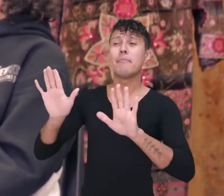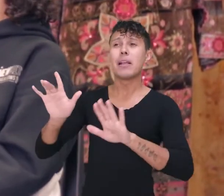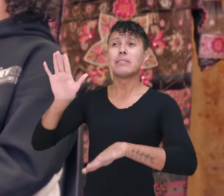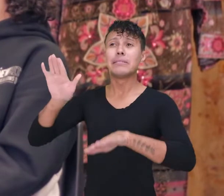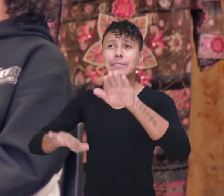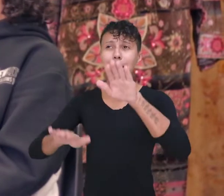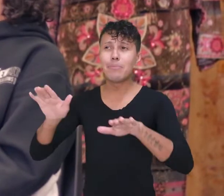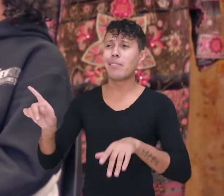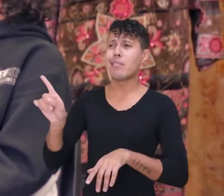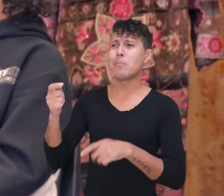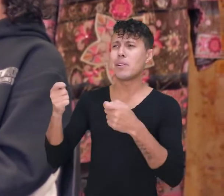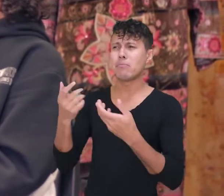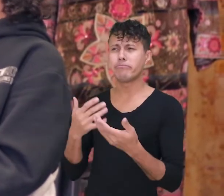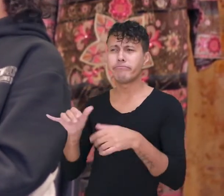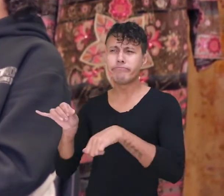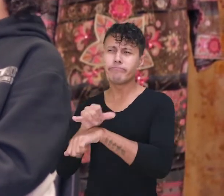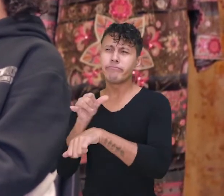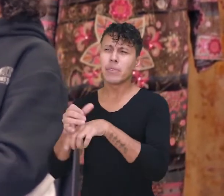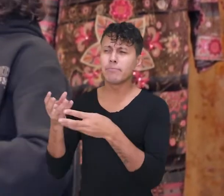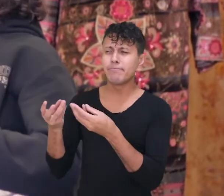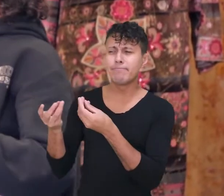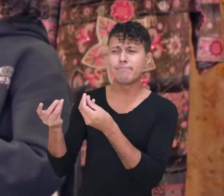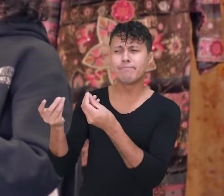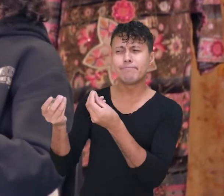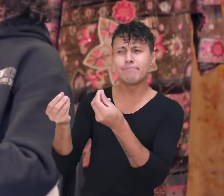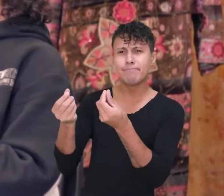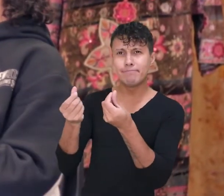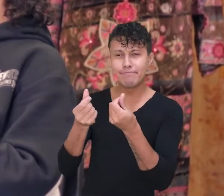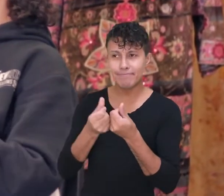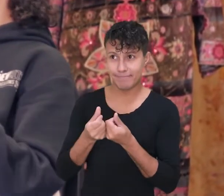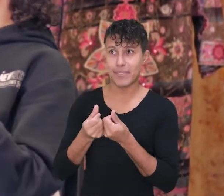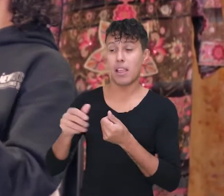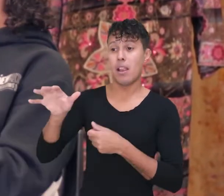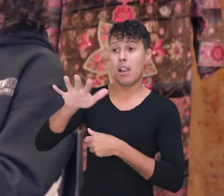vezes o problema ele precisa de uma delicadeza para primeiro ambientar não